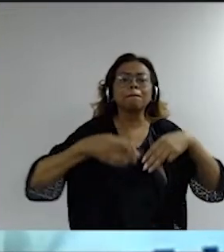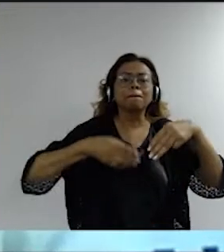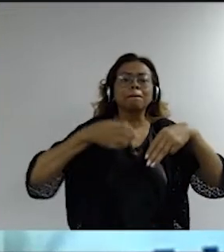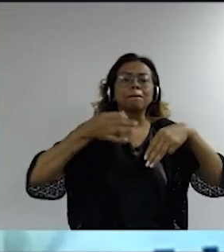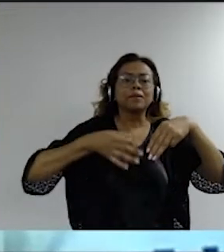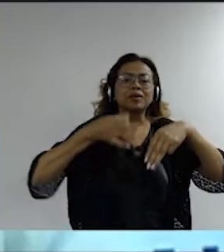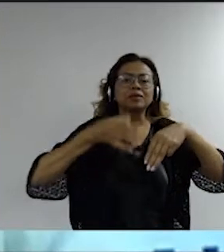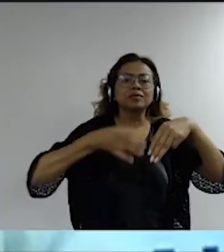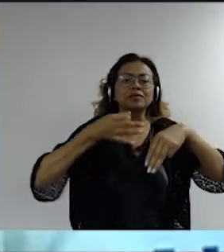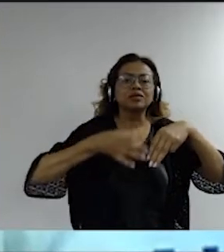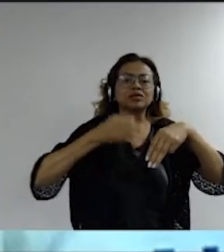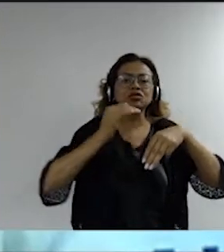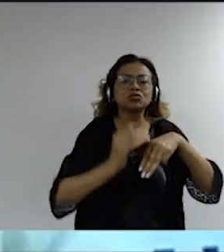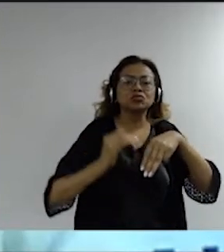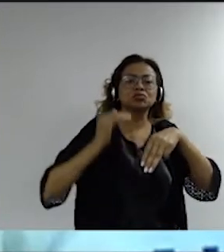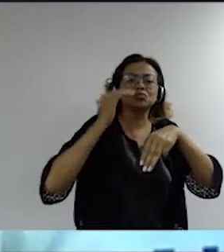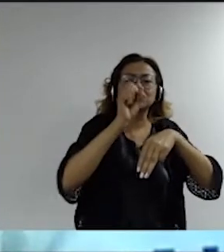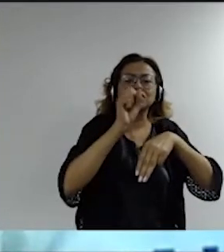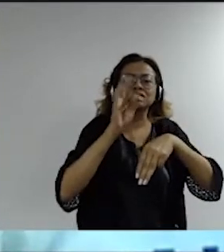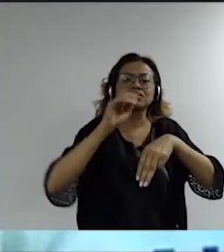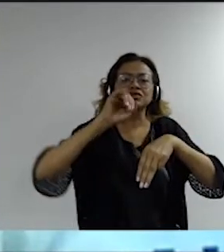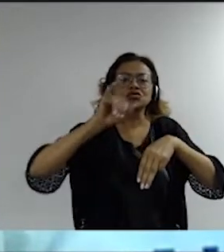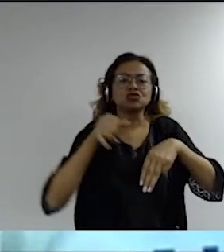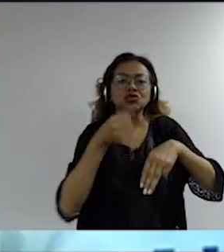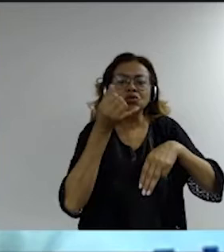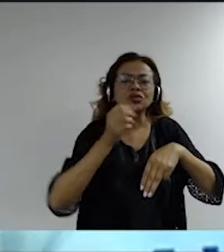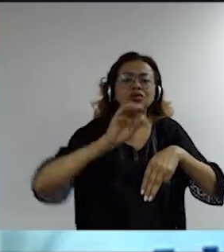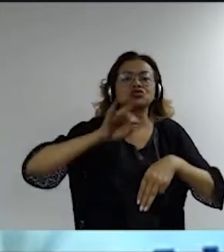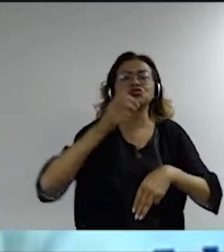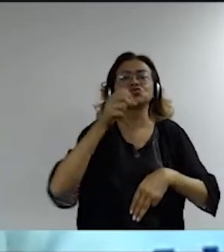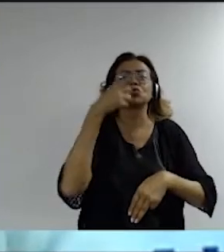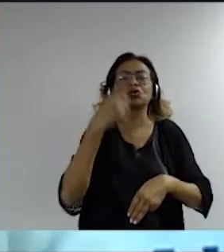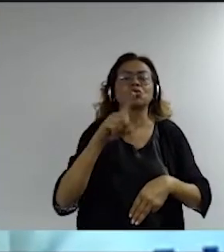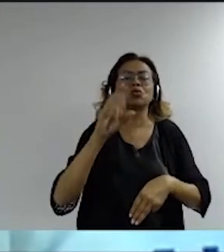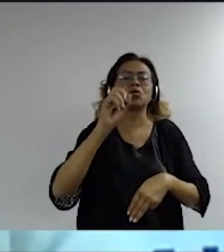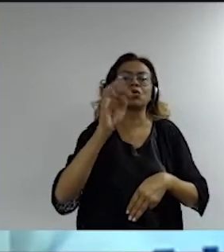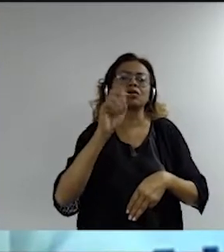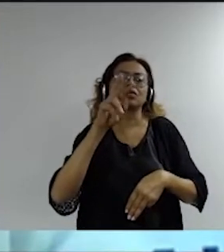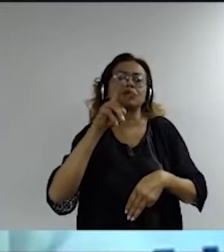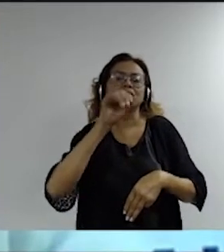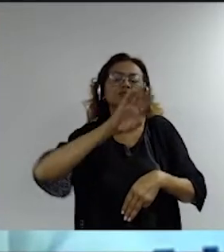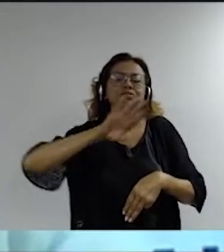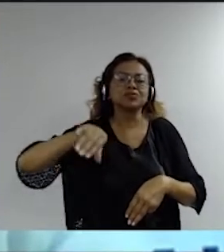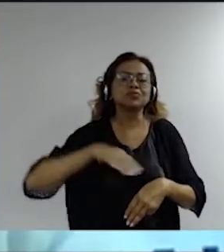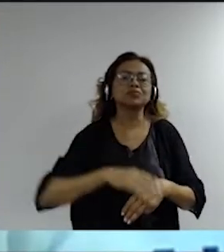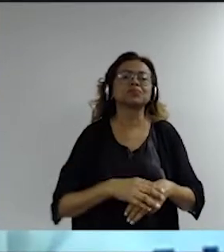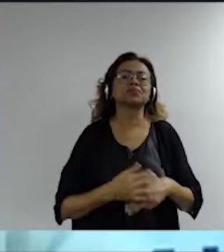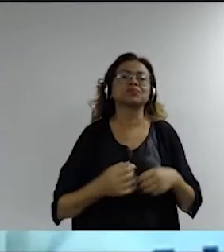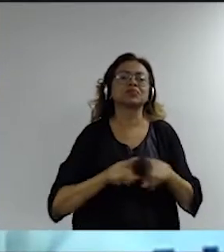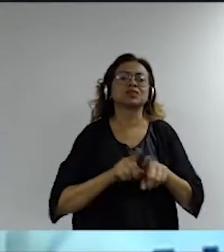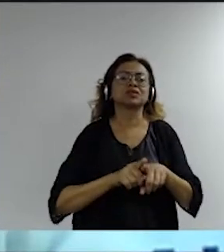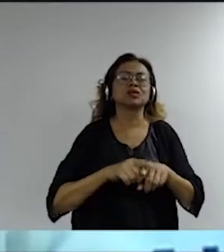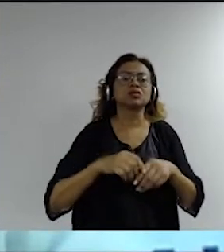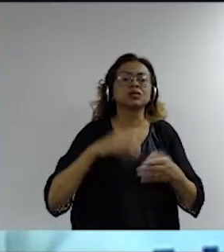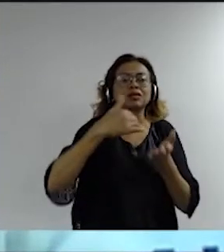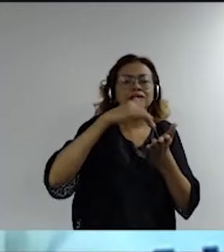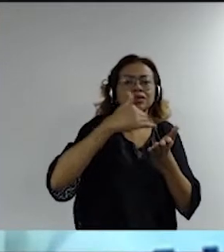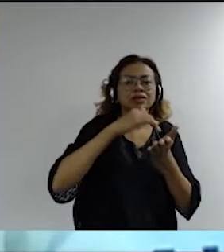Justiça, ministro João Otávio de Noronha, o secretário-geral da OAB Nacional